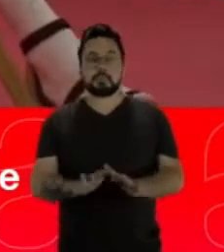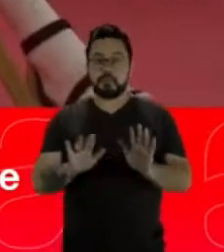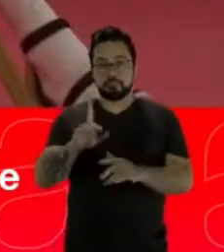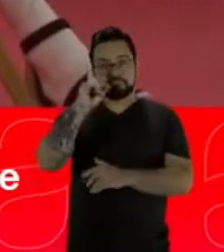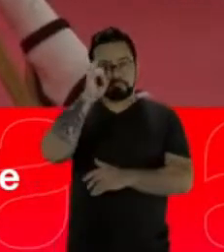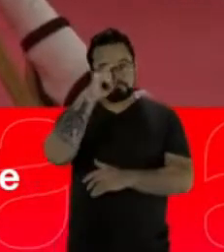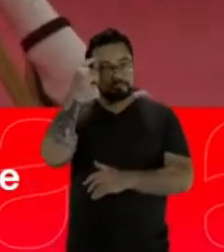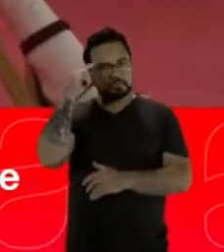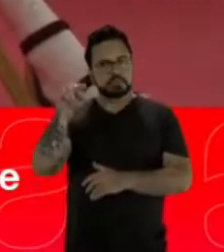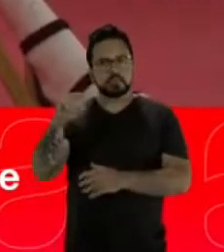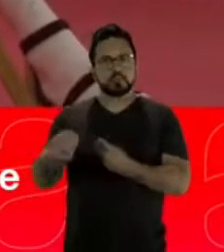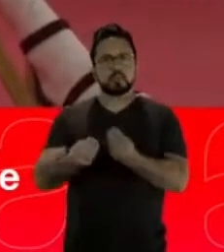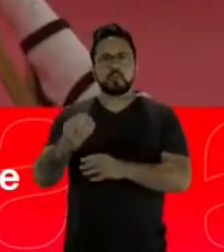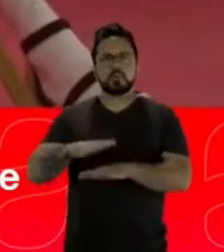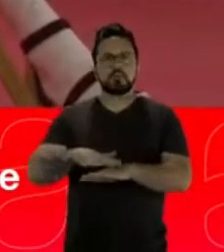nessa situação?